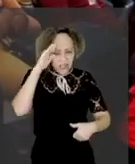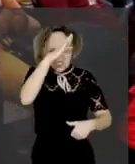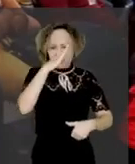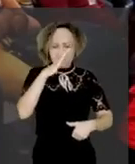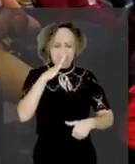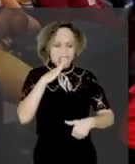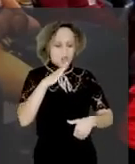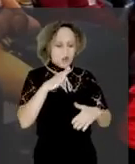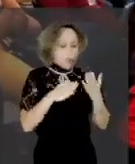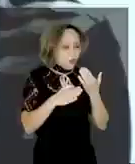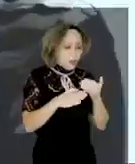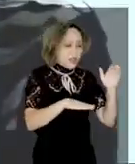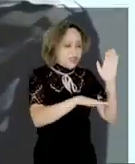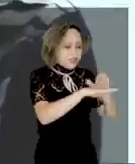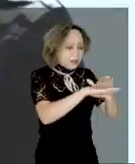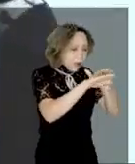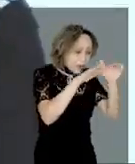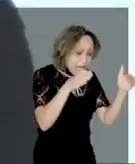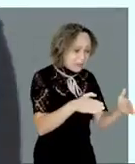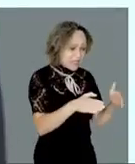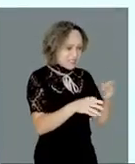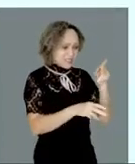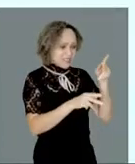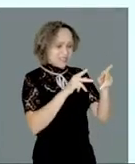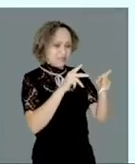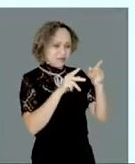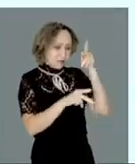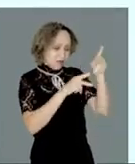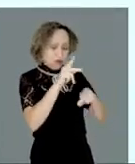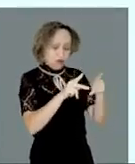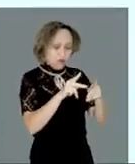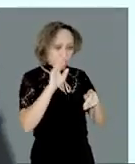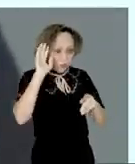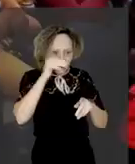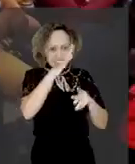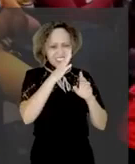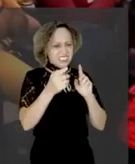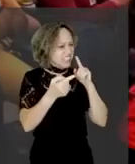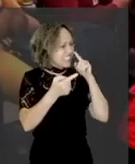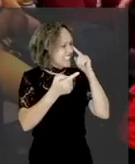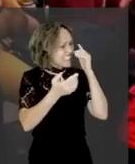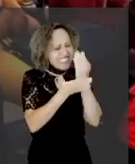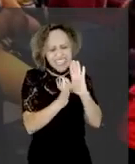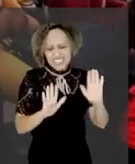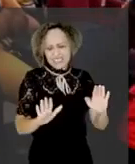Alegria momentânea, classe trabalhadora é rubro-negra e corintiana.